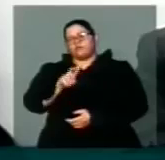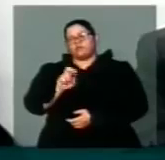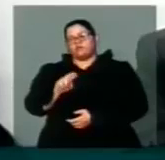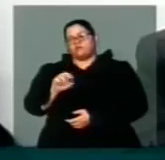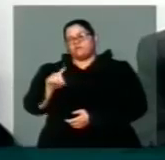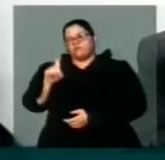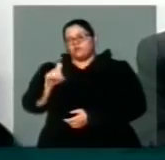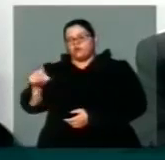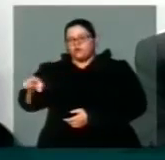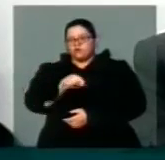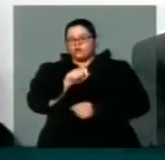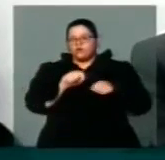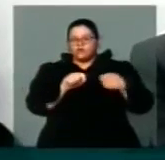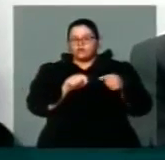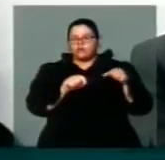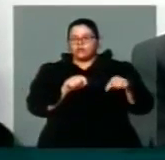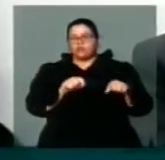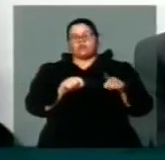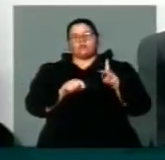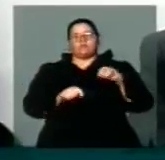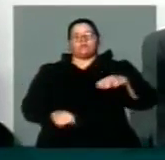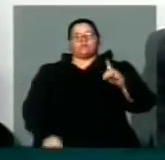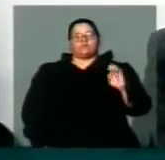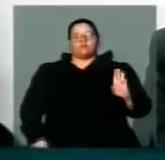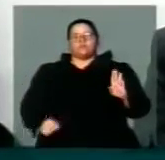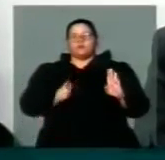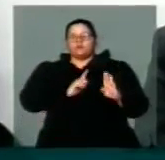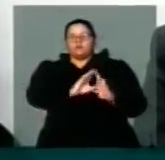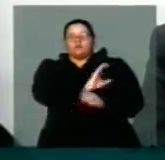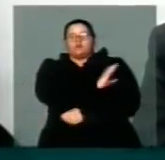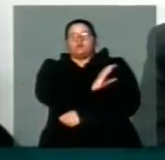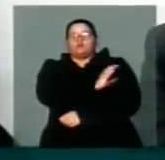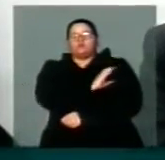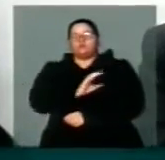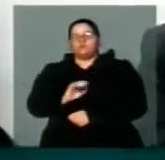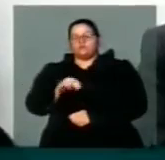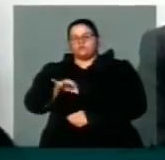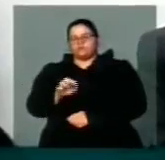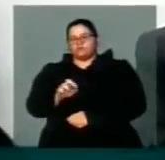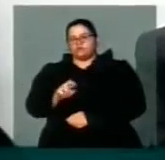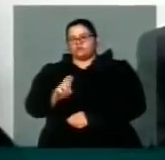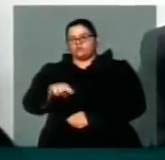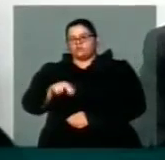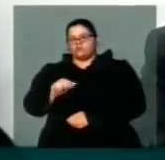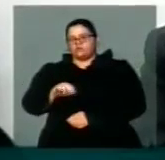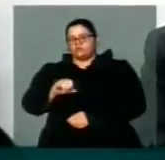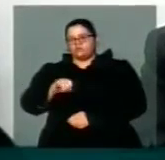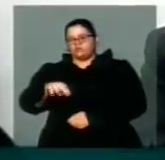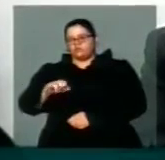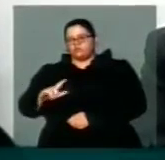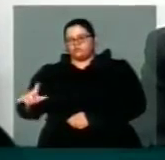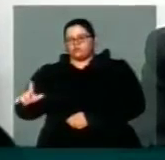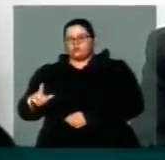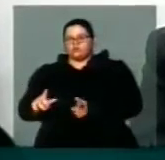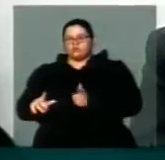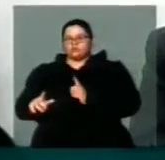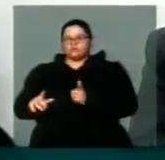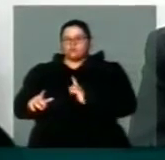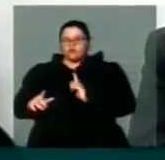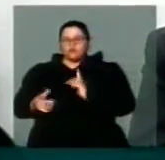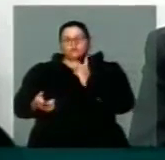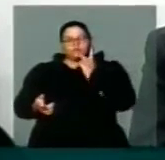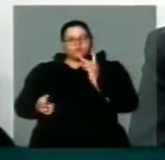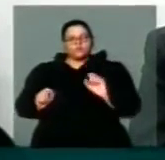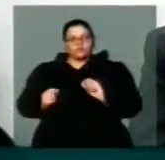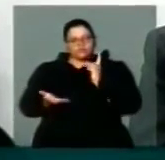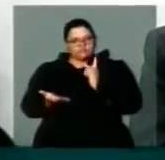indicado pelo PMDB para coordenar a diretoria internacional. Que, indagado sobre fraudes específicas praticadas no âmbito da diretoria internacional, afirma que sabe que